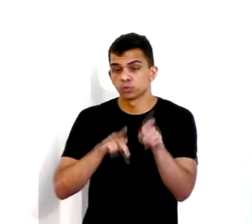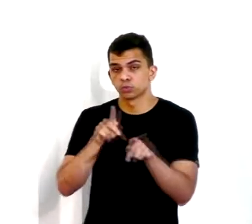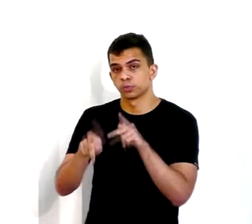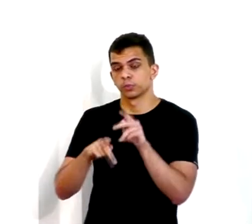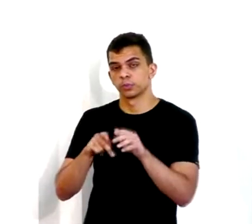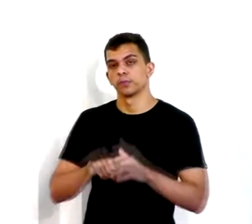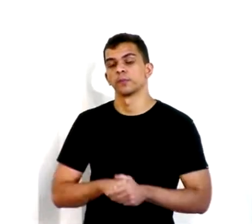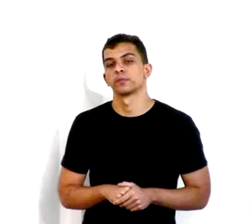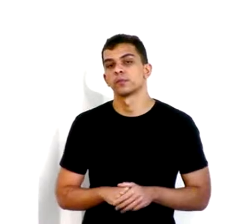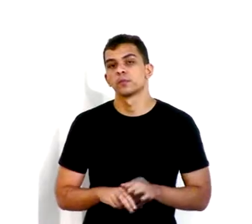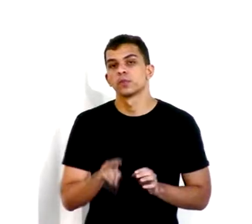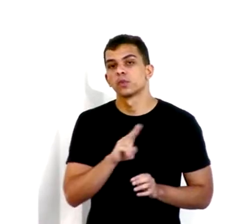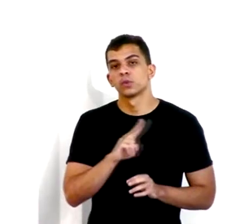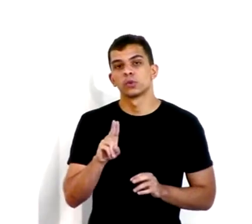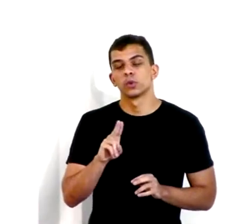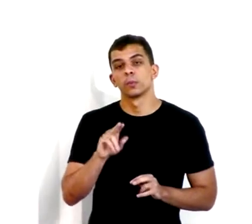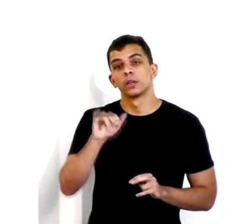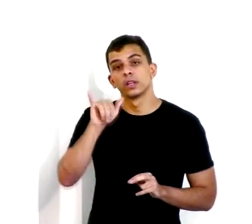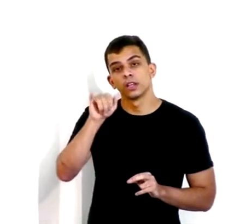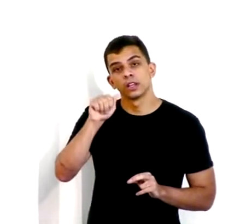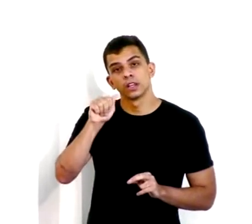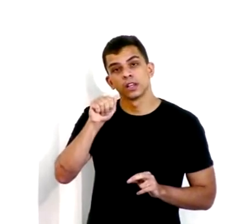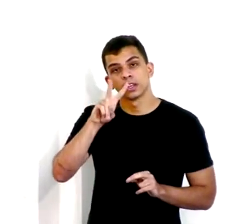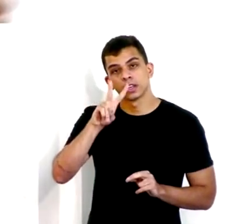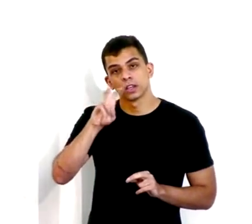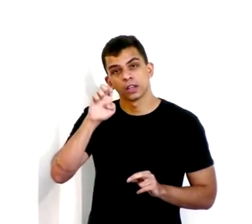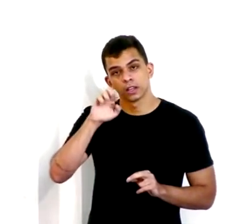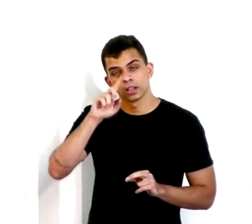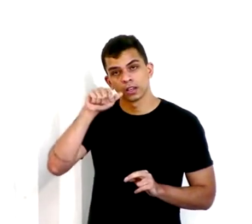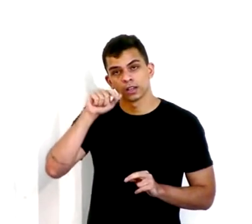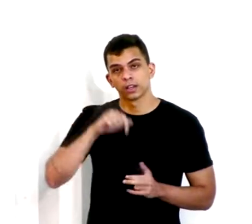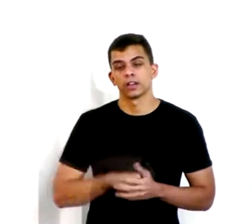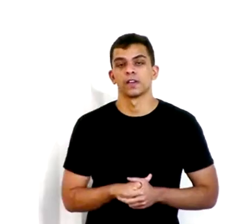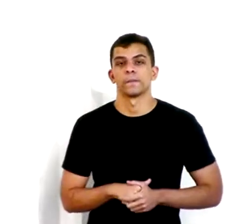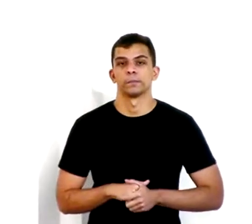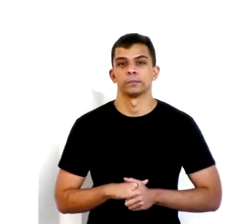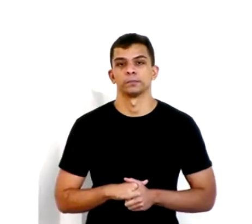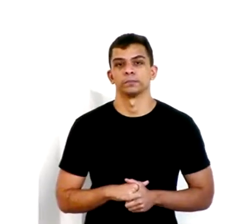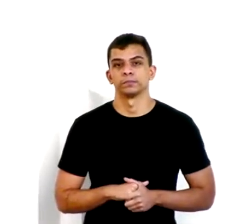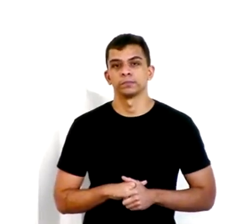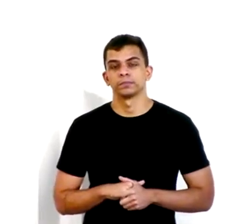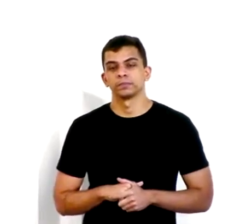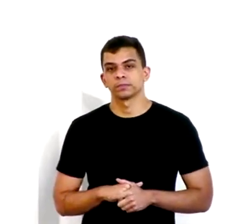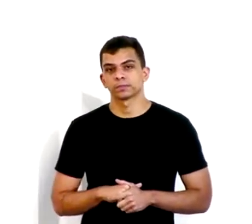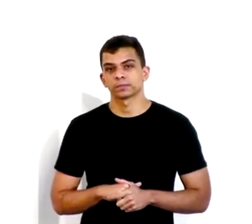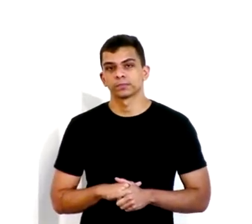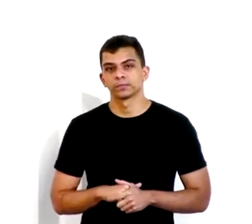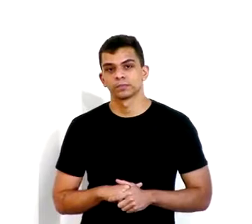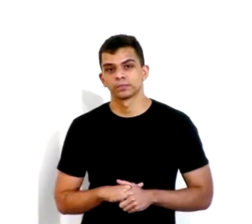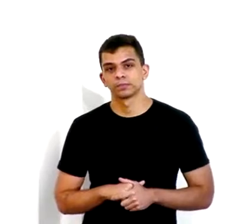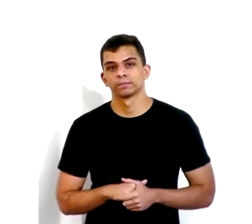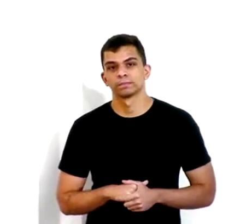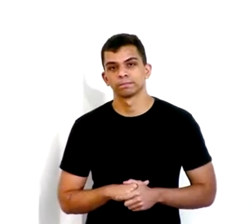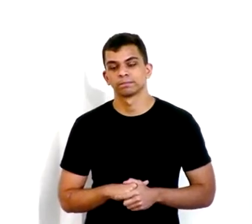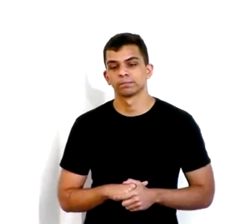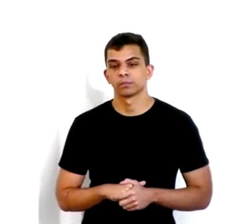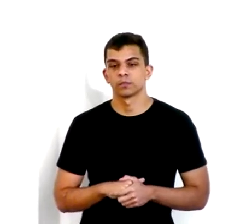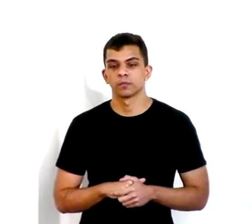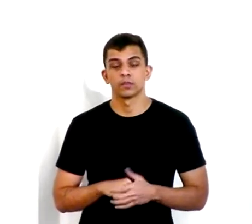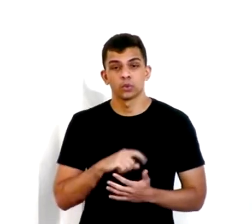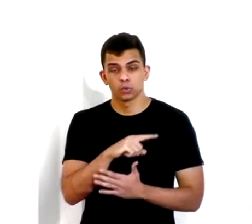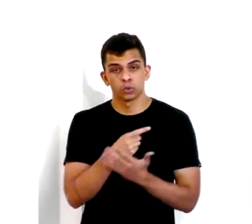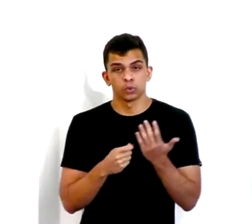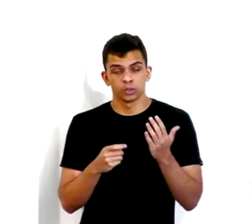Yahvé. Todas as vezes que nós temos em nossa Bíblia, nossa palavra, no texto bíblico, a